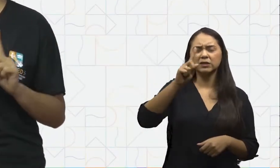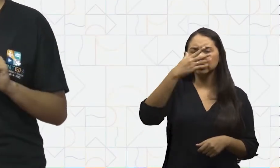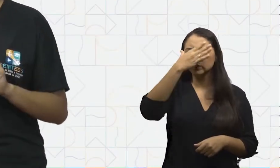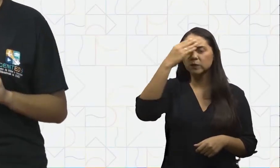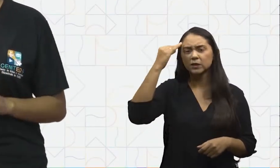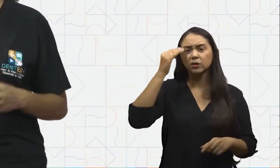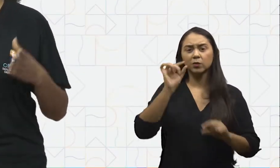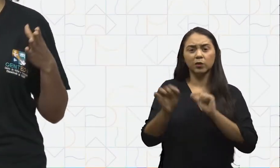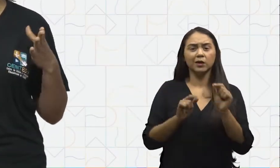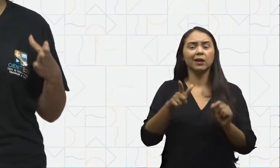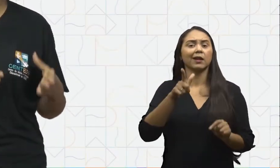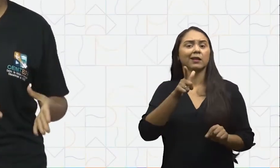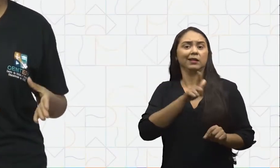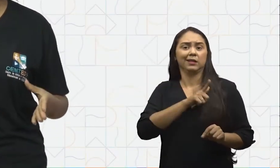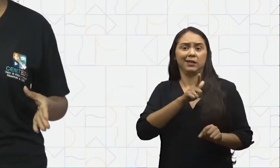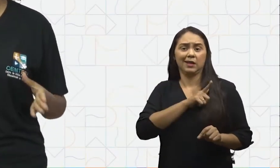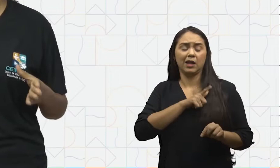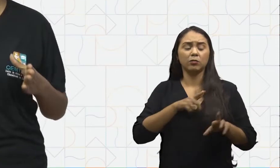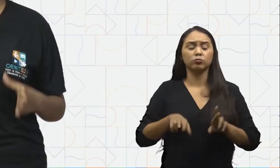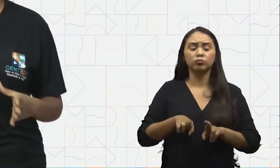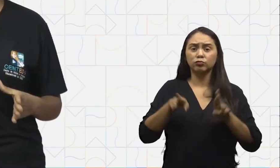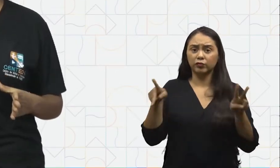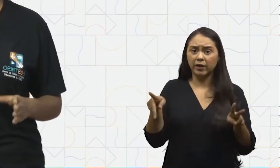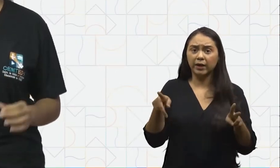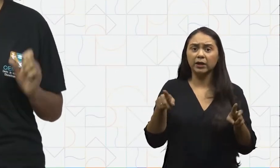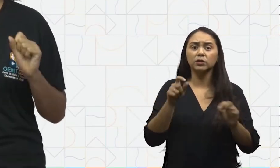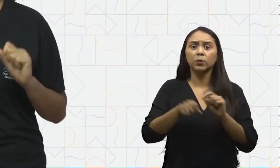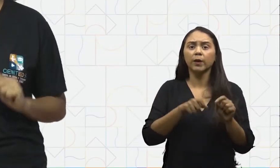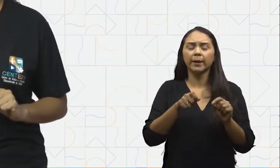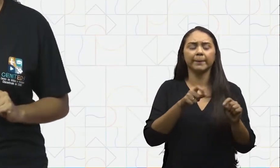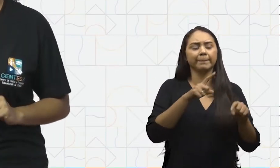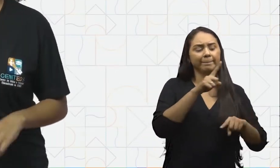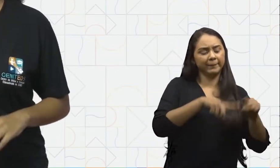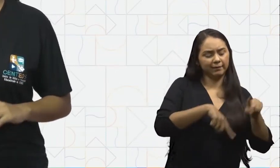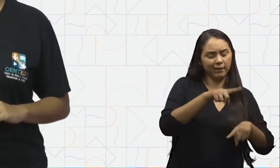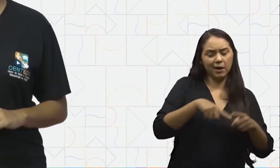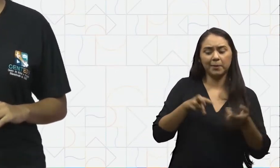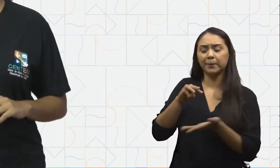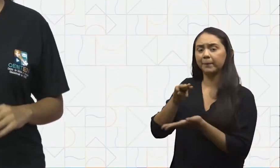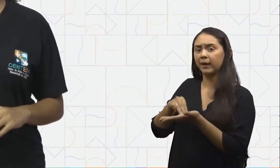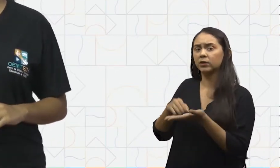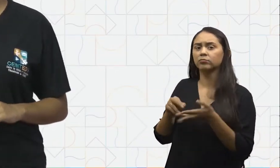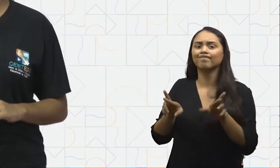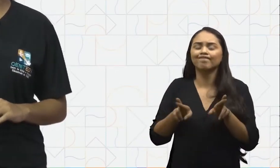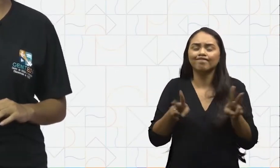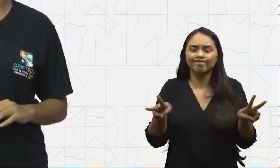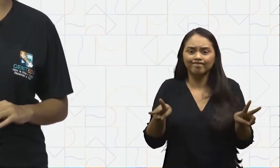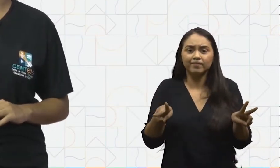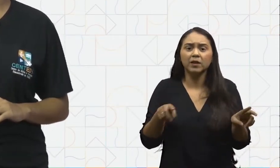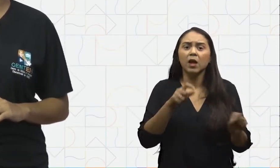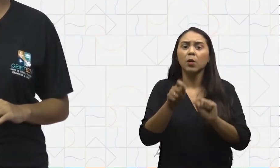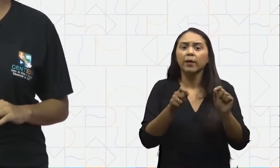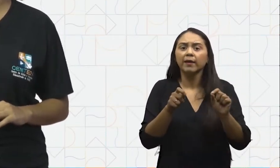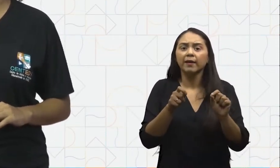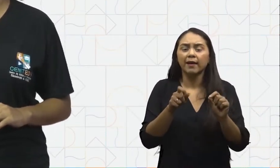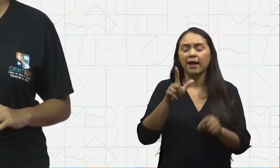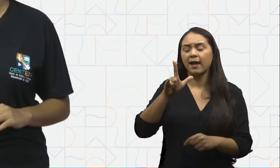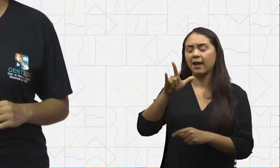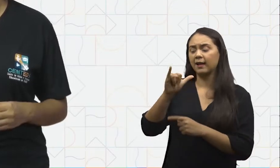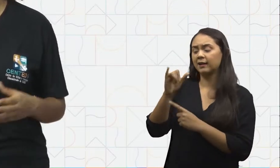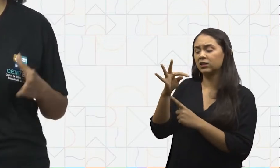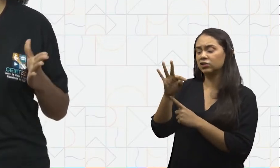que diferencia os materiais dos métodos, a lista. Nos materiais há uma lista, diferente